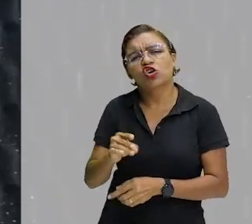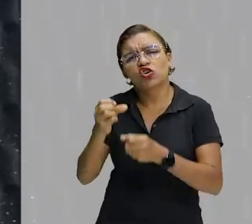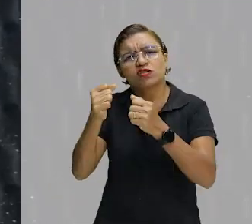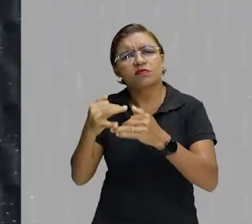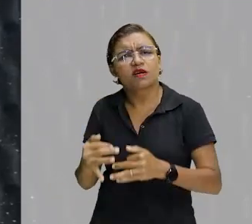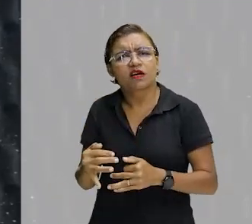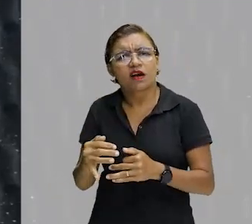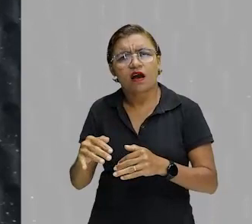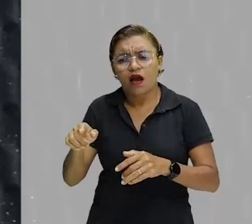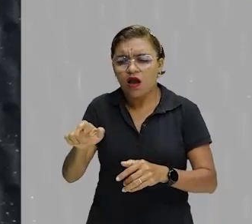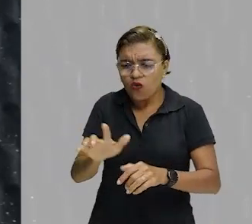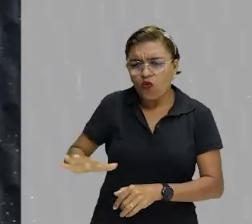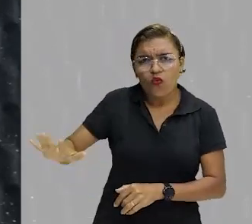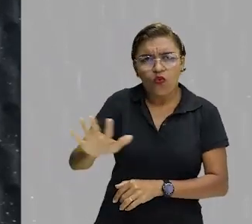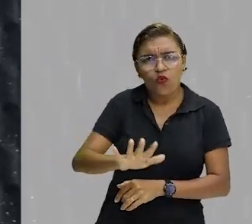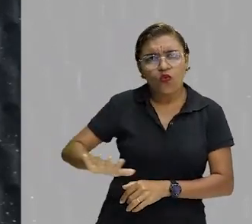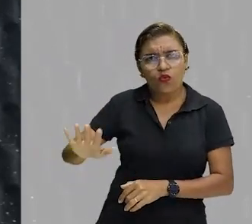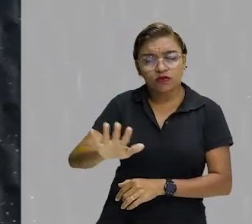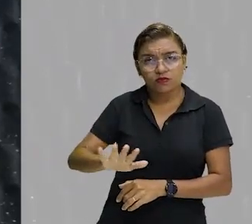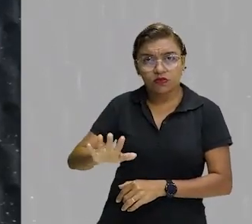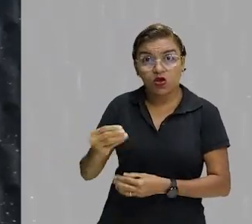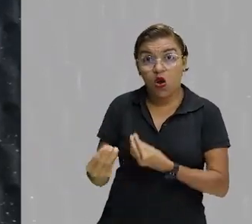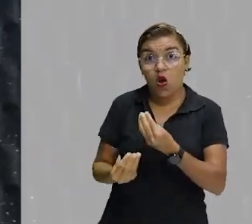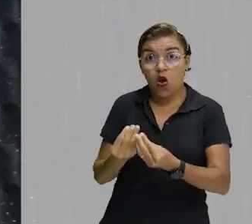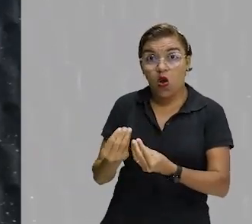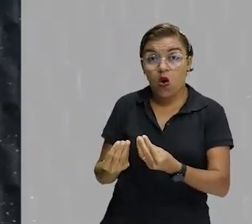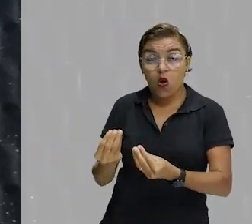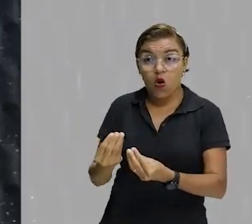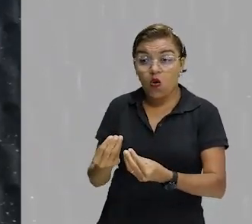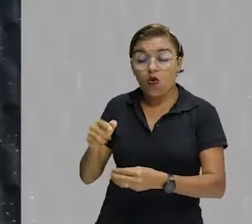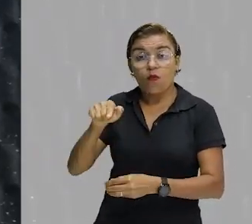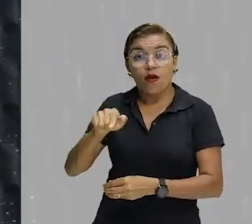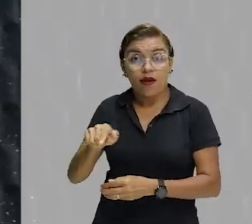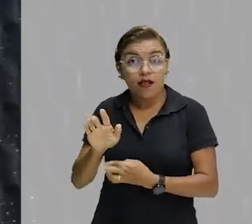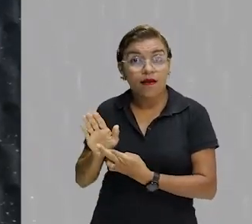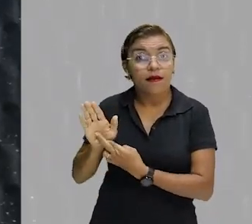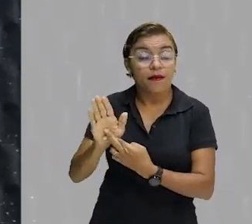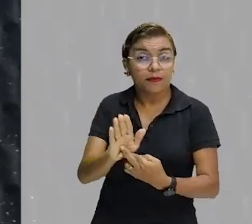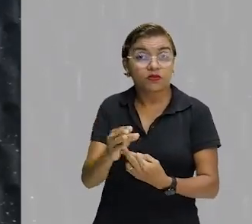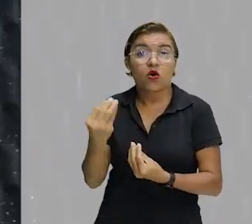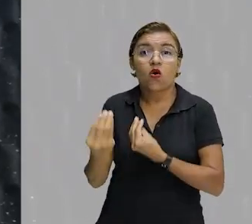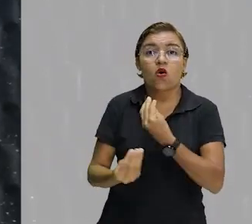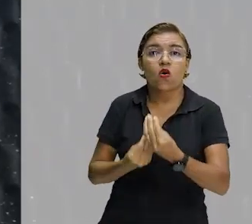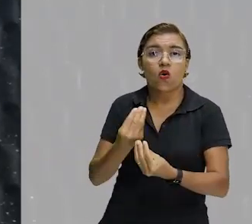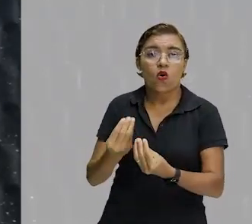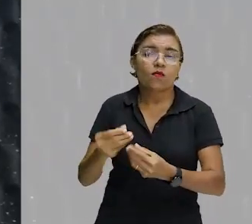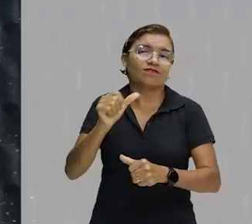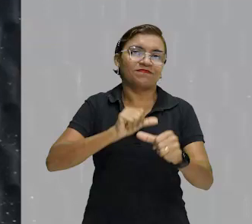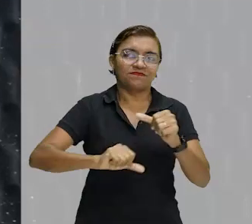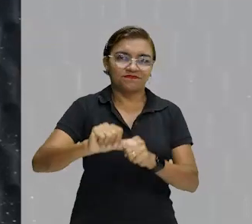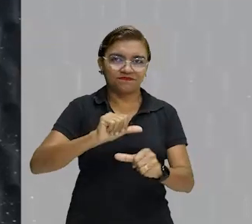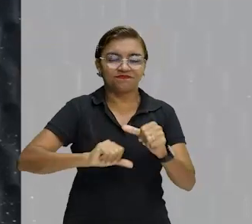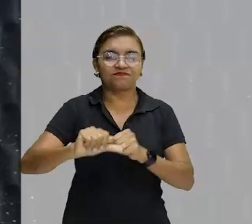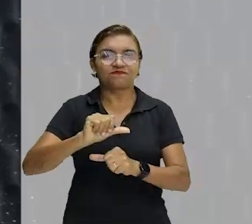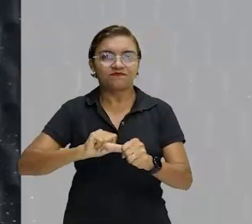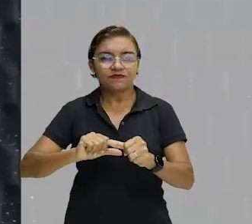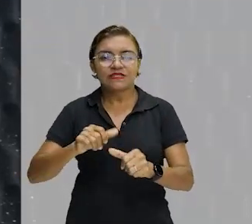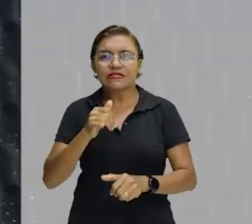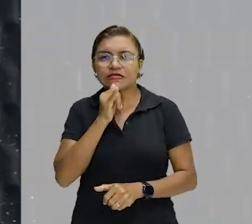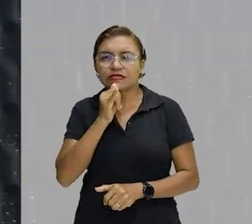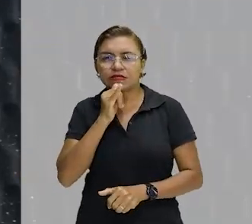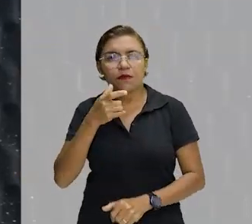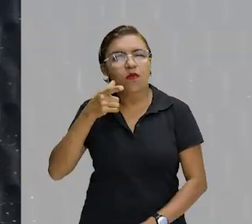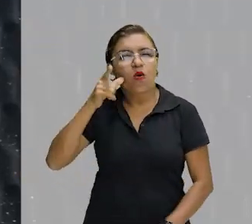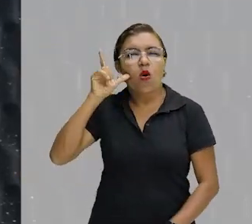do espaço físico. A gente está falando de como ela ocupa o espaço, o que ela representa e como ela vai ser modificada. Ontem, numa sala